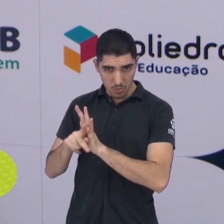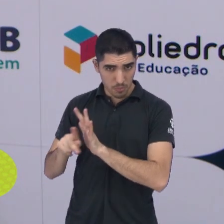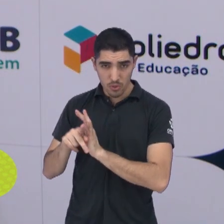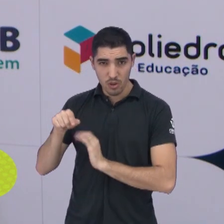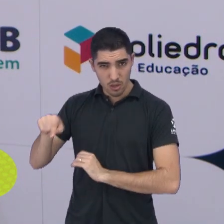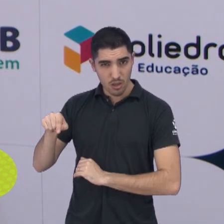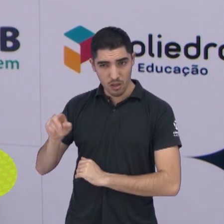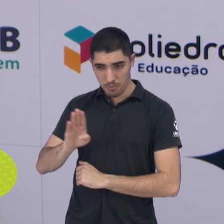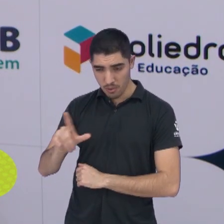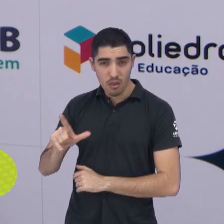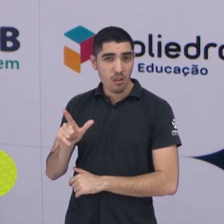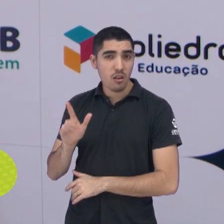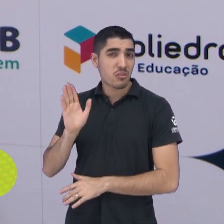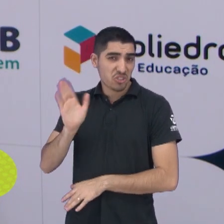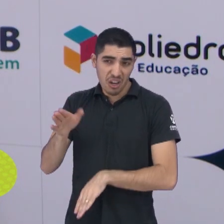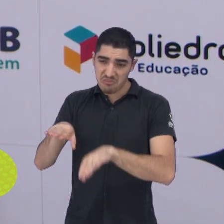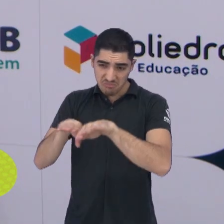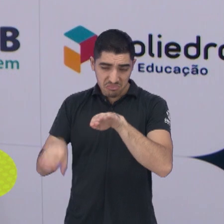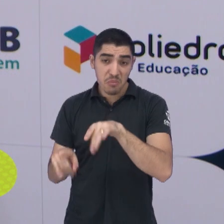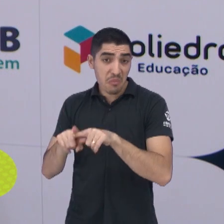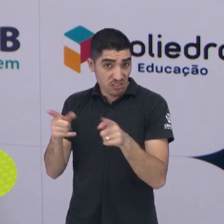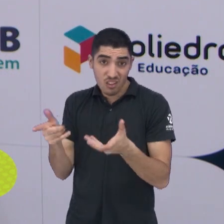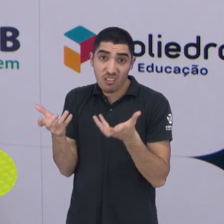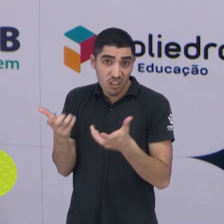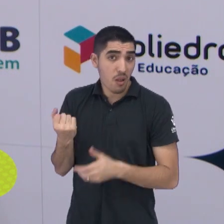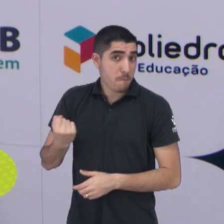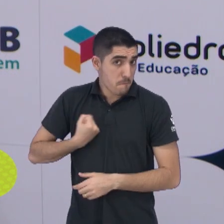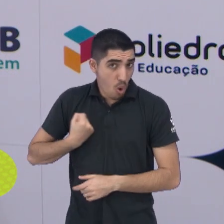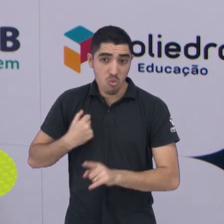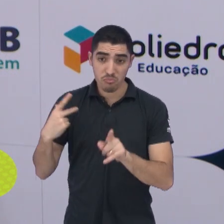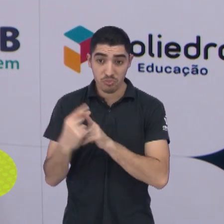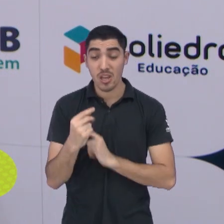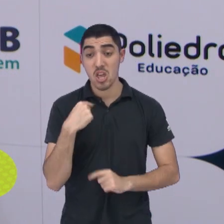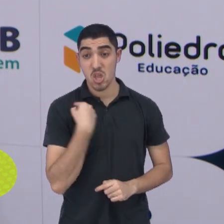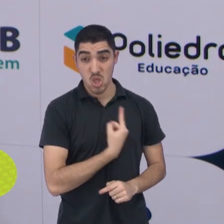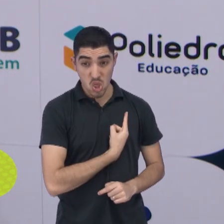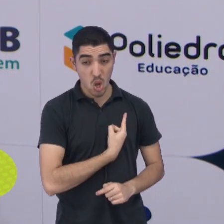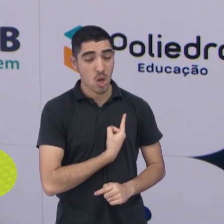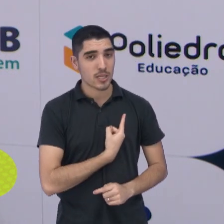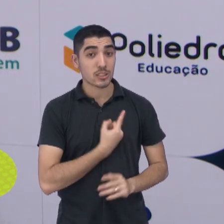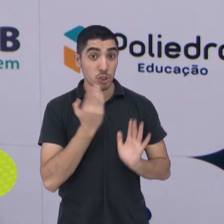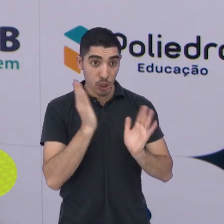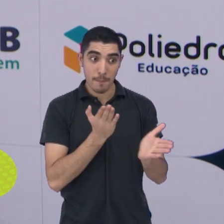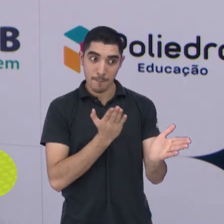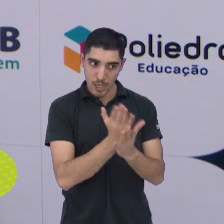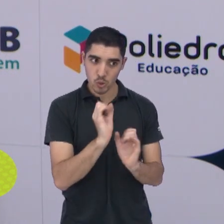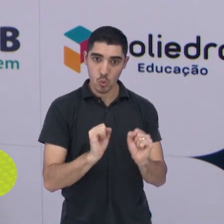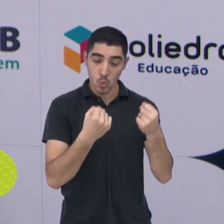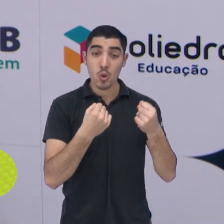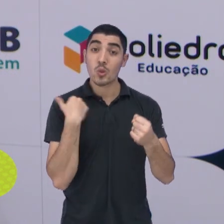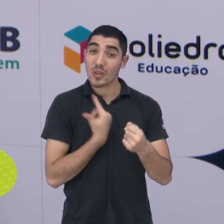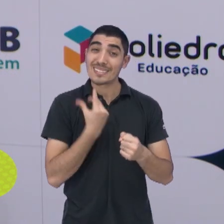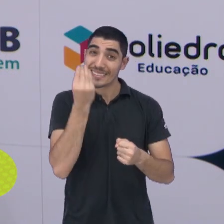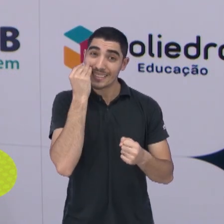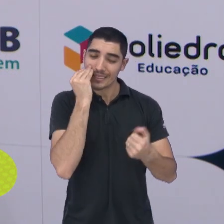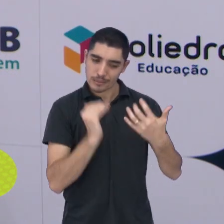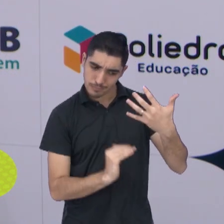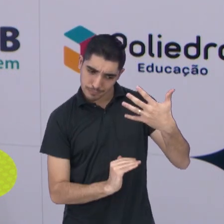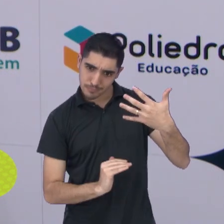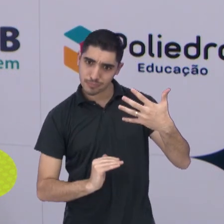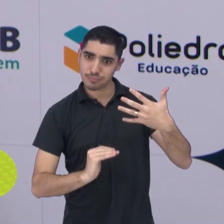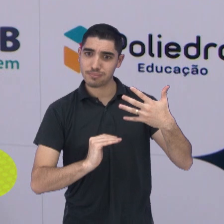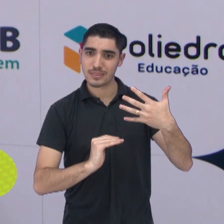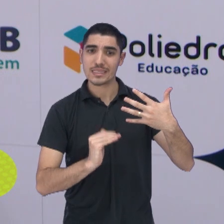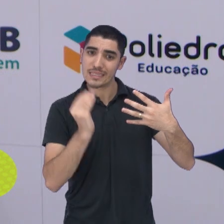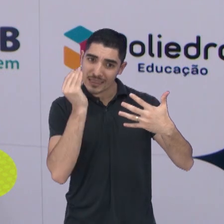fazer pontos. E nós, por estar classificado e querer estar no topo da tabela, também tem que ir